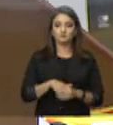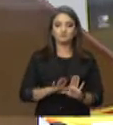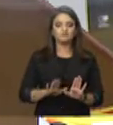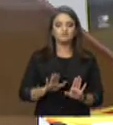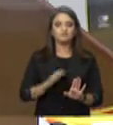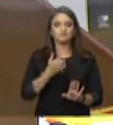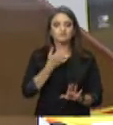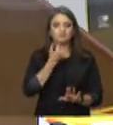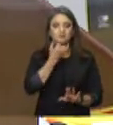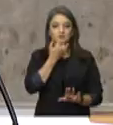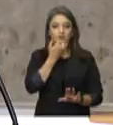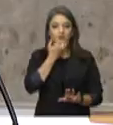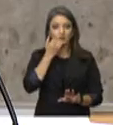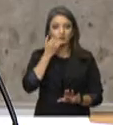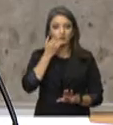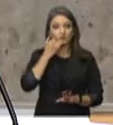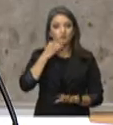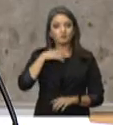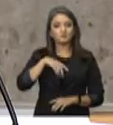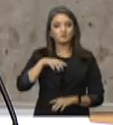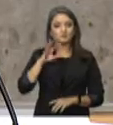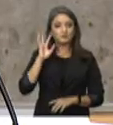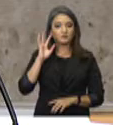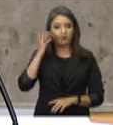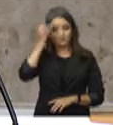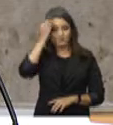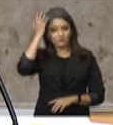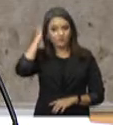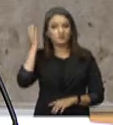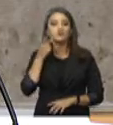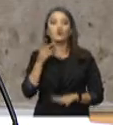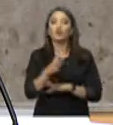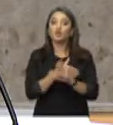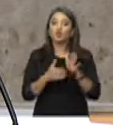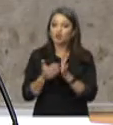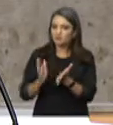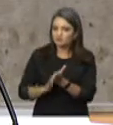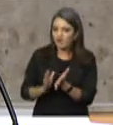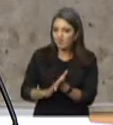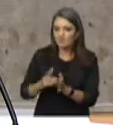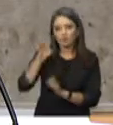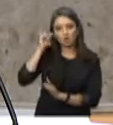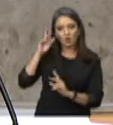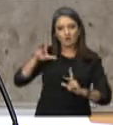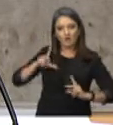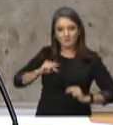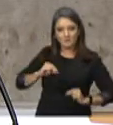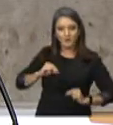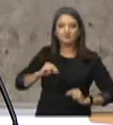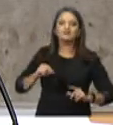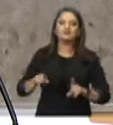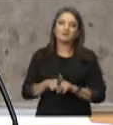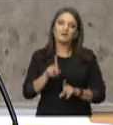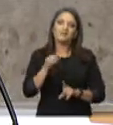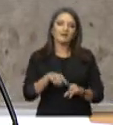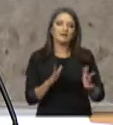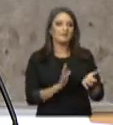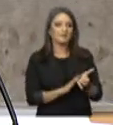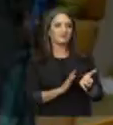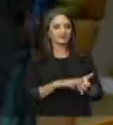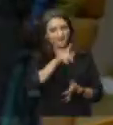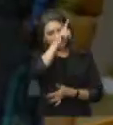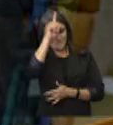só queria fazer um Parece que todos os elogios que eu cansei a posse de uma estafa não sei se vença